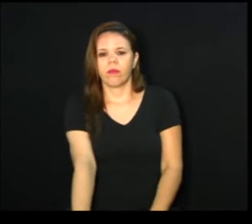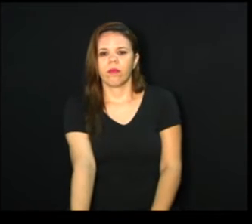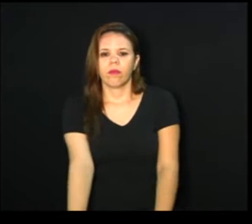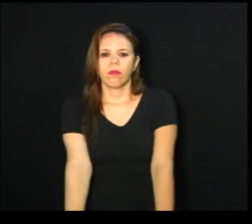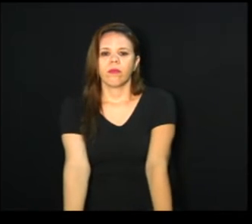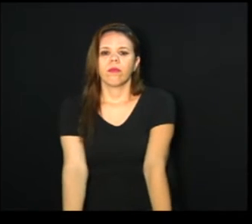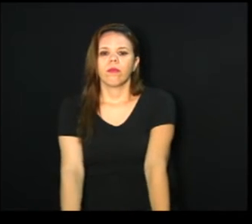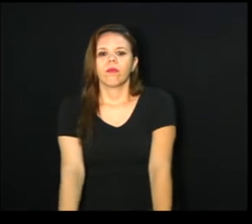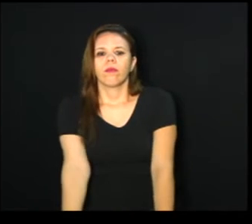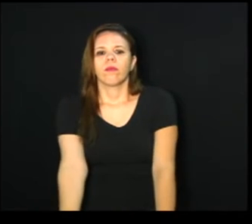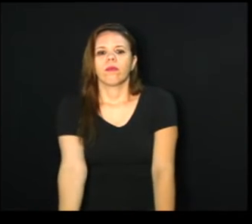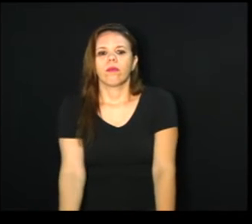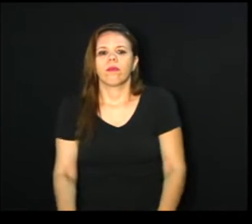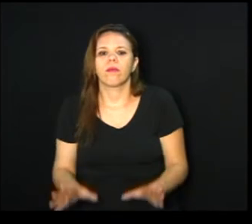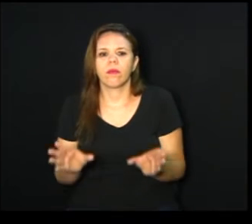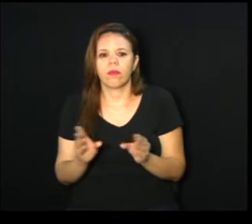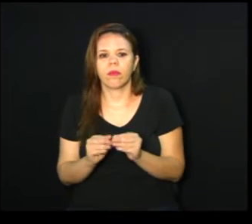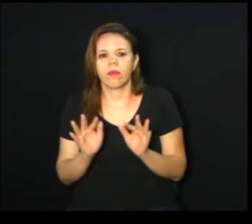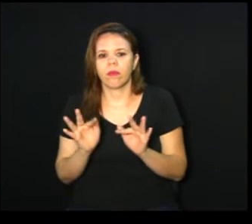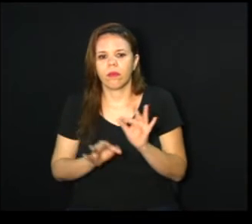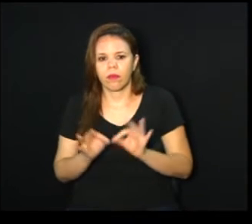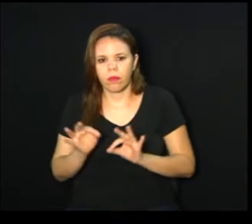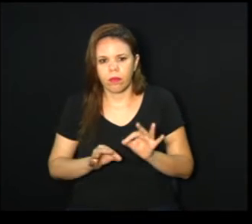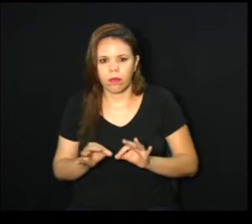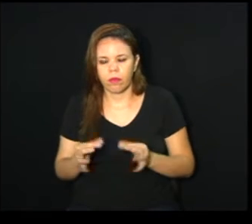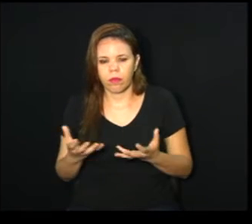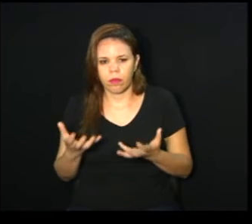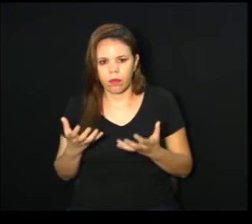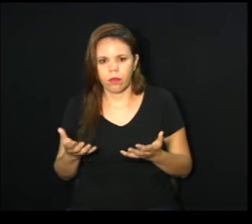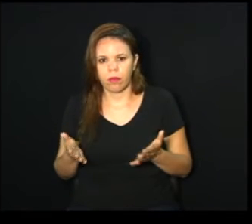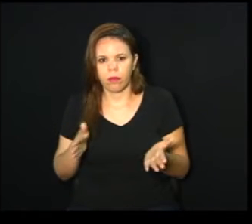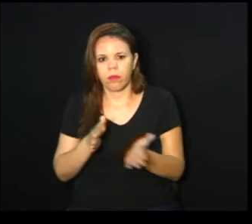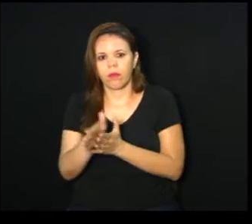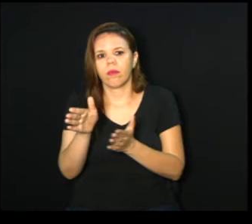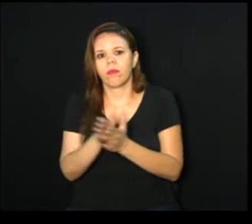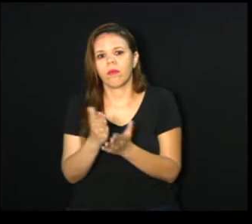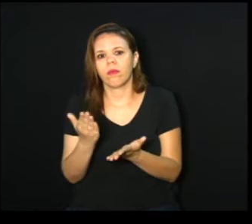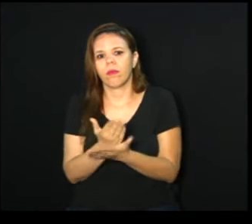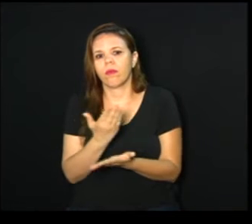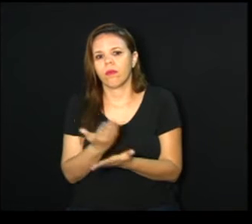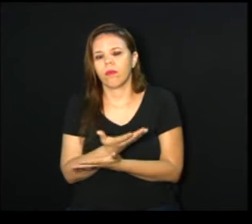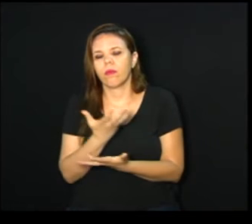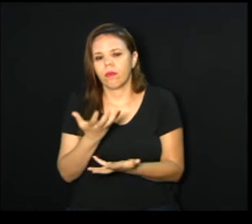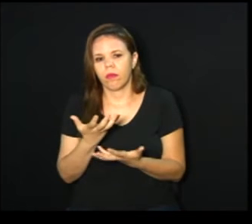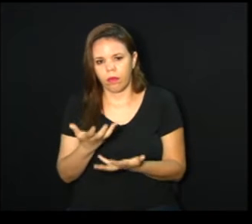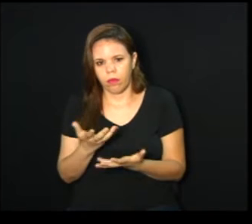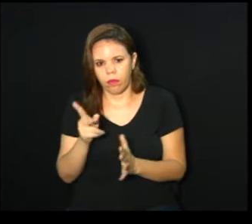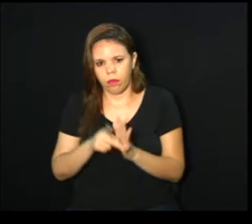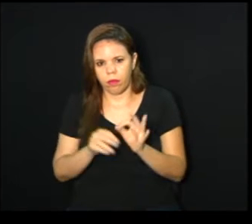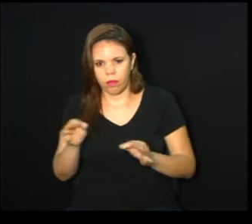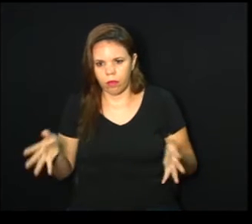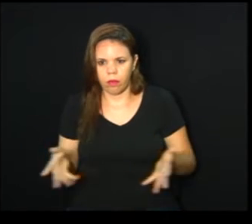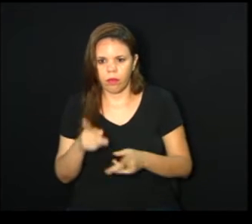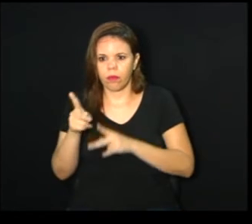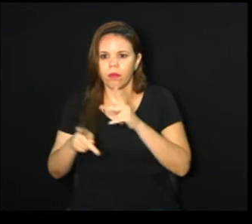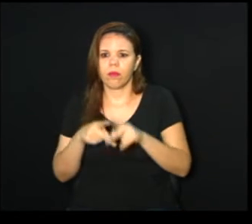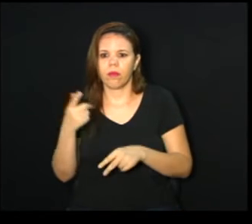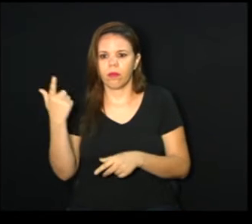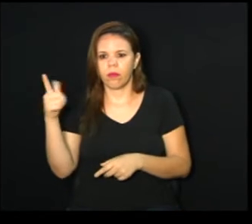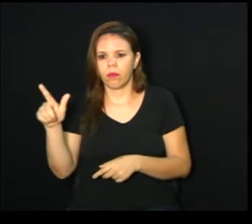hoje, ao final do projeto, nós pretendemos lançar um livro sobre esse projeto para incentivar